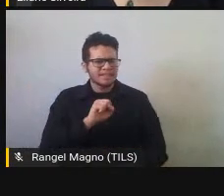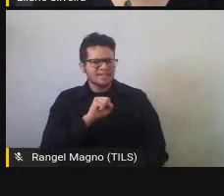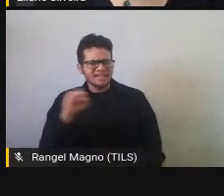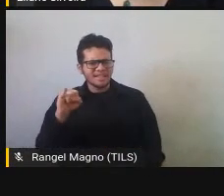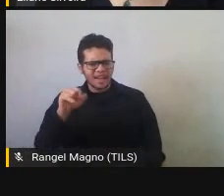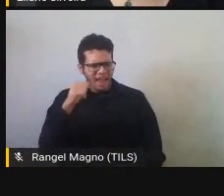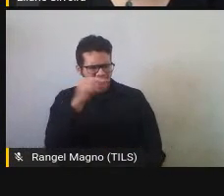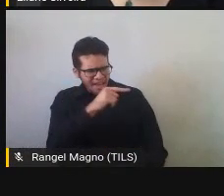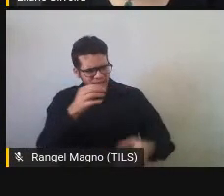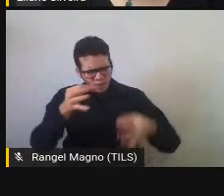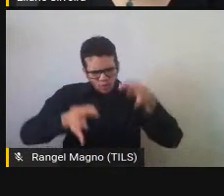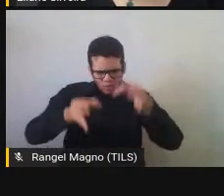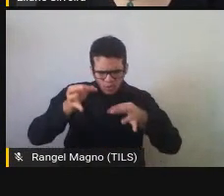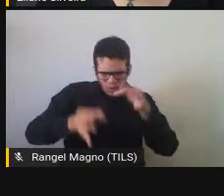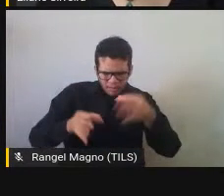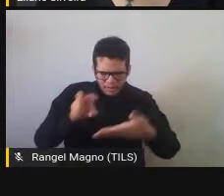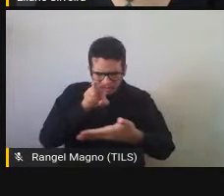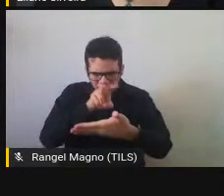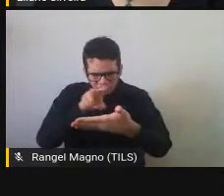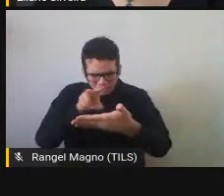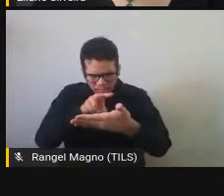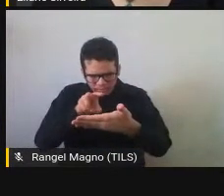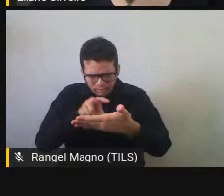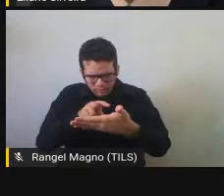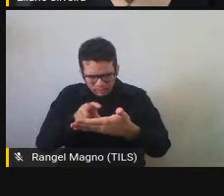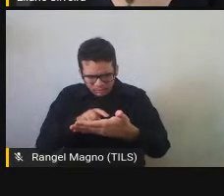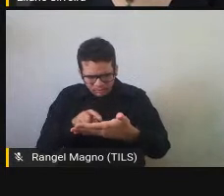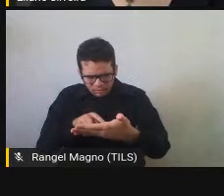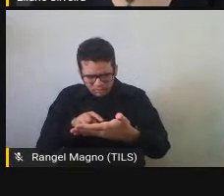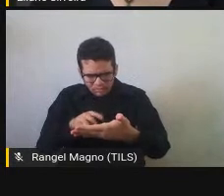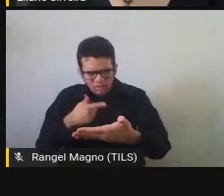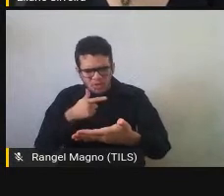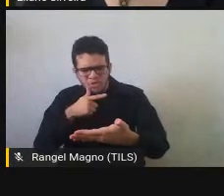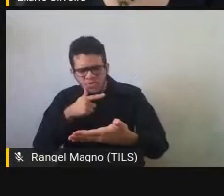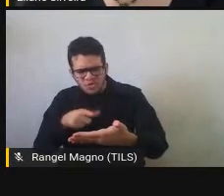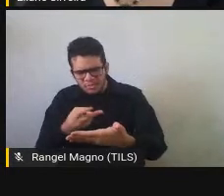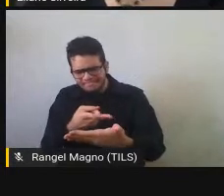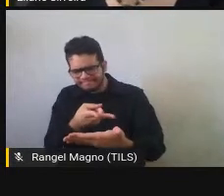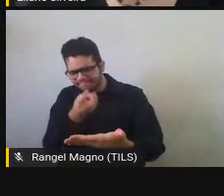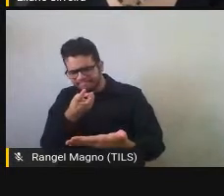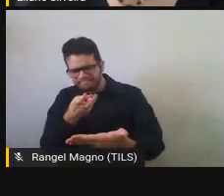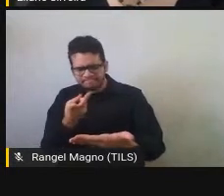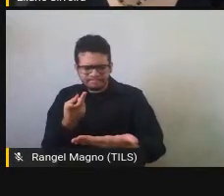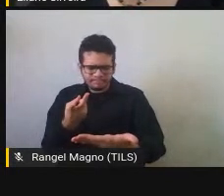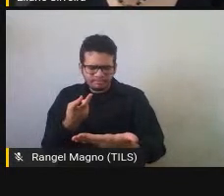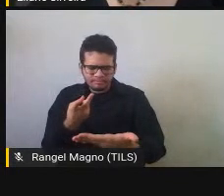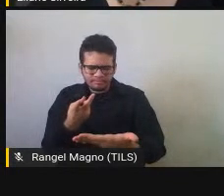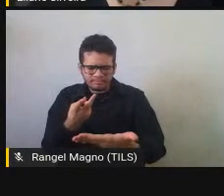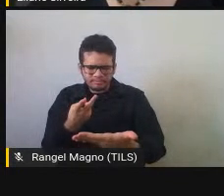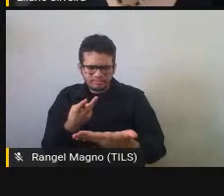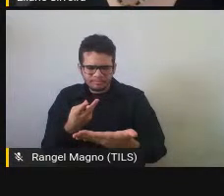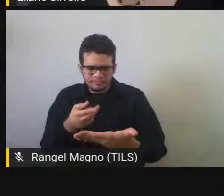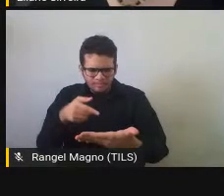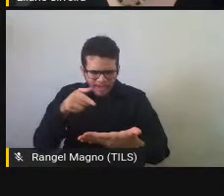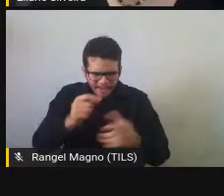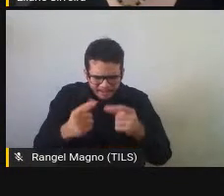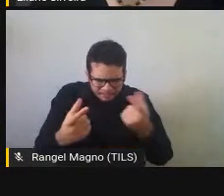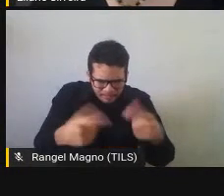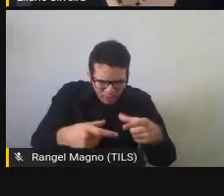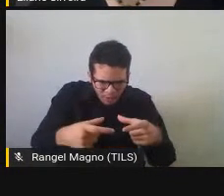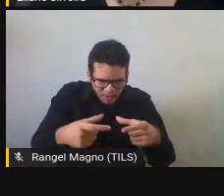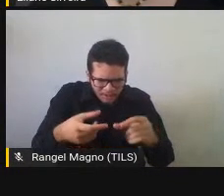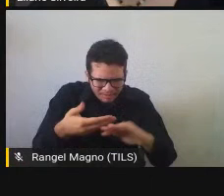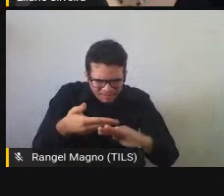ao ler este manuscrito que é o souvenirs veremos que ele se encontra a uma distância